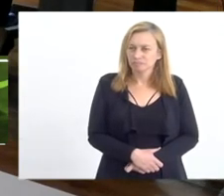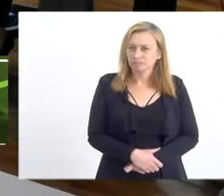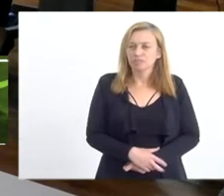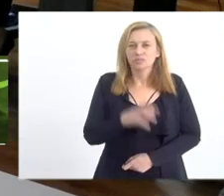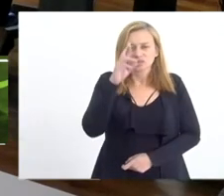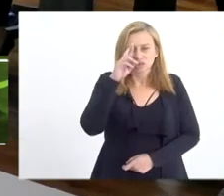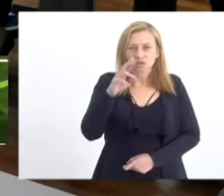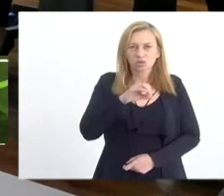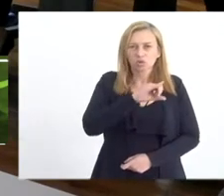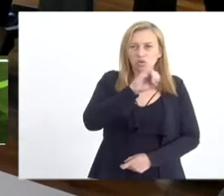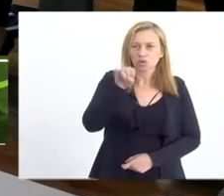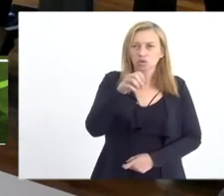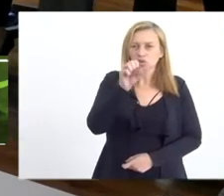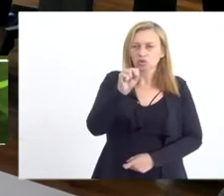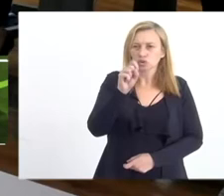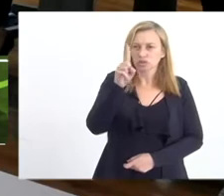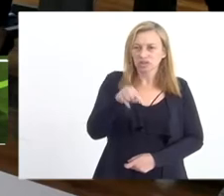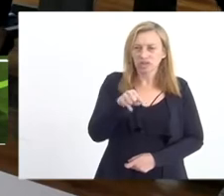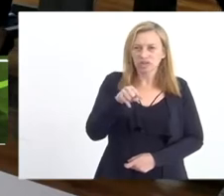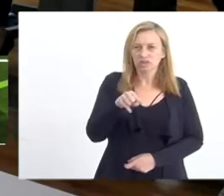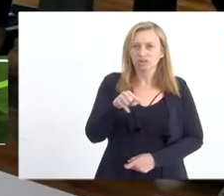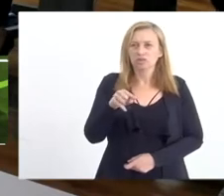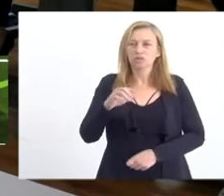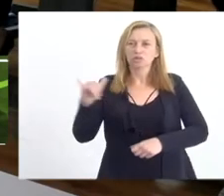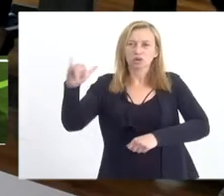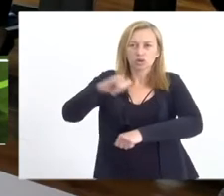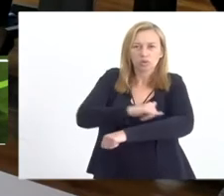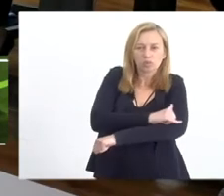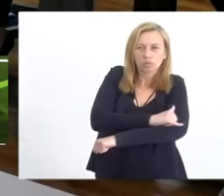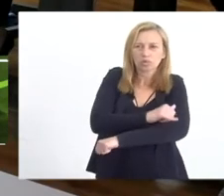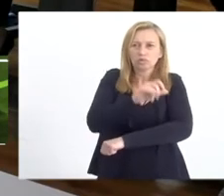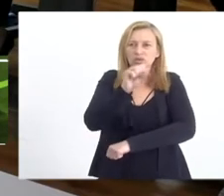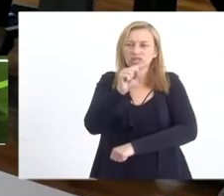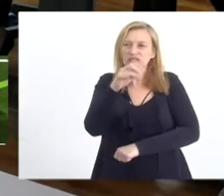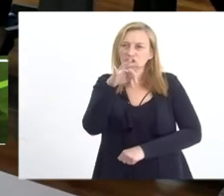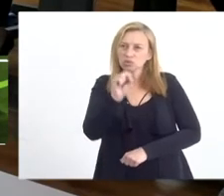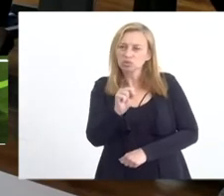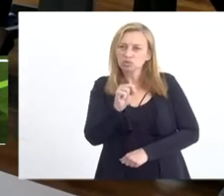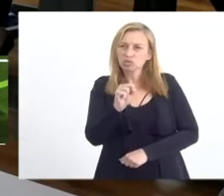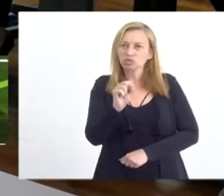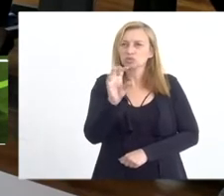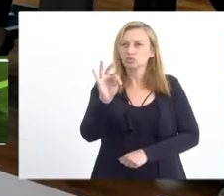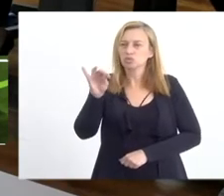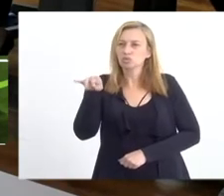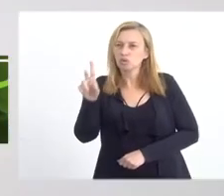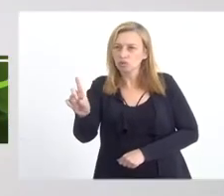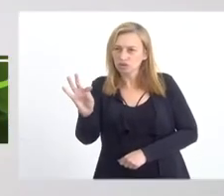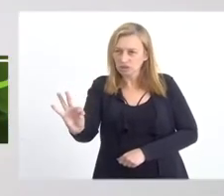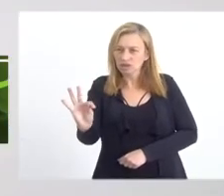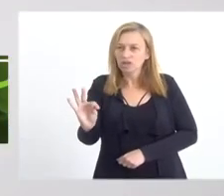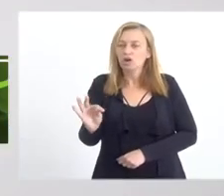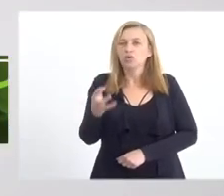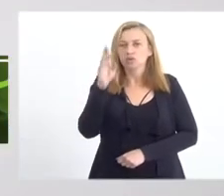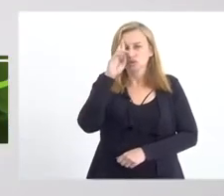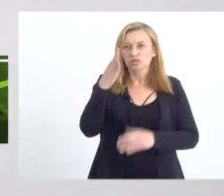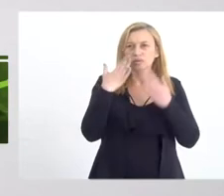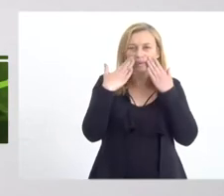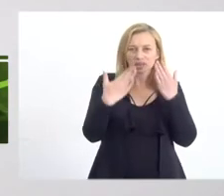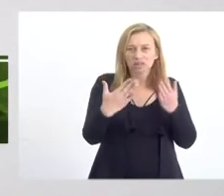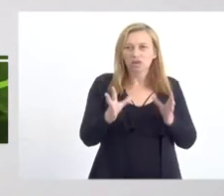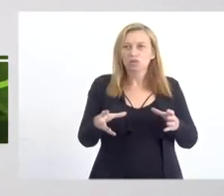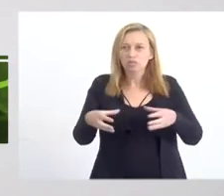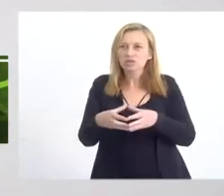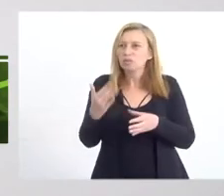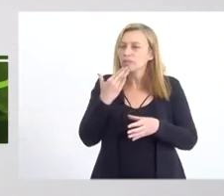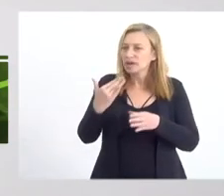Senhor José Rodrigues, do Aeroporto Santos Dumont. O senhor fez uma apresentação em slides e a comissão solicita o senhor